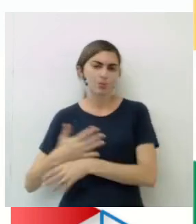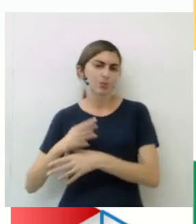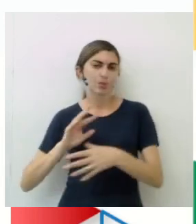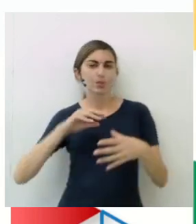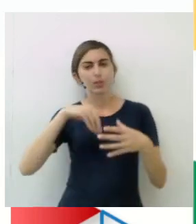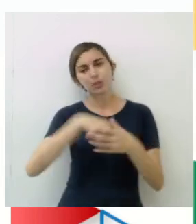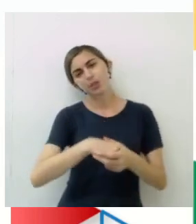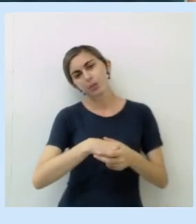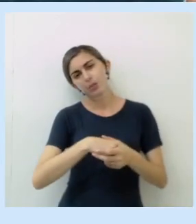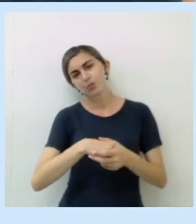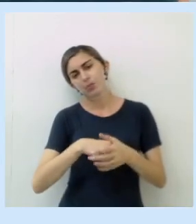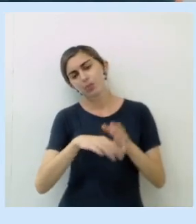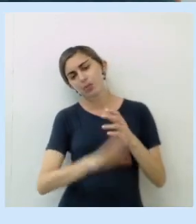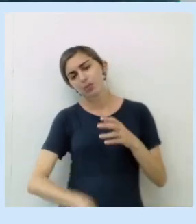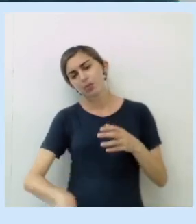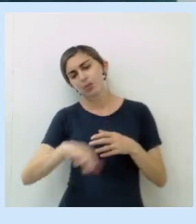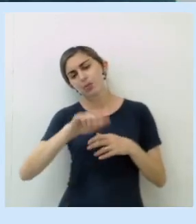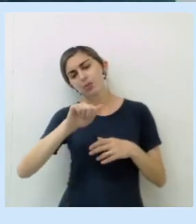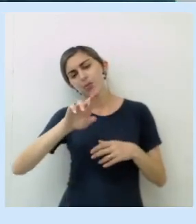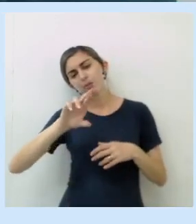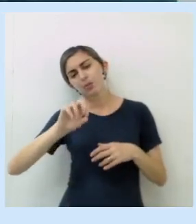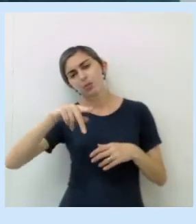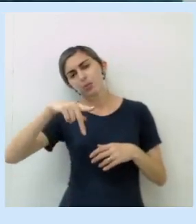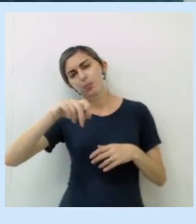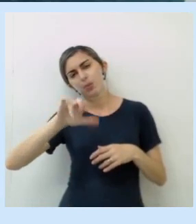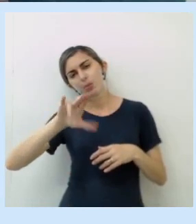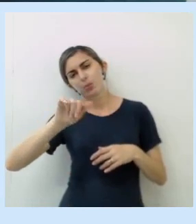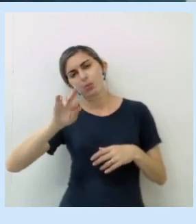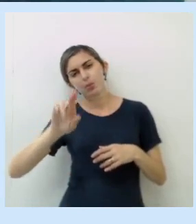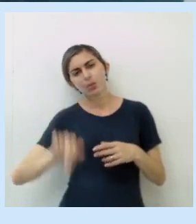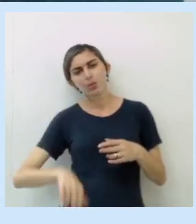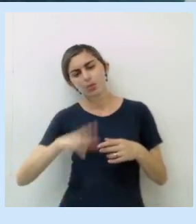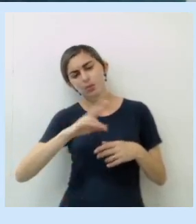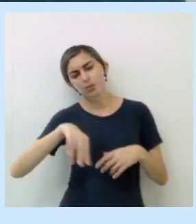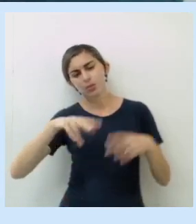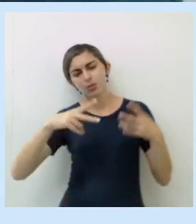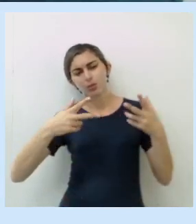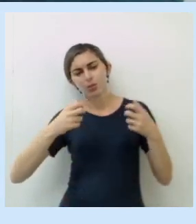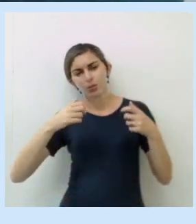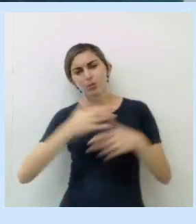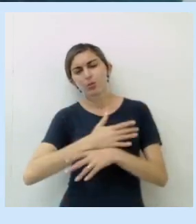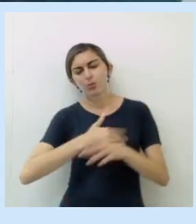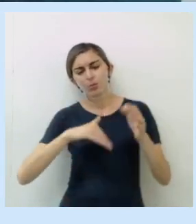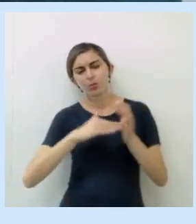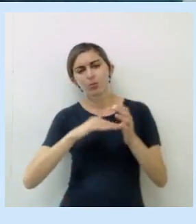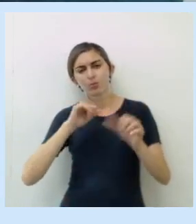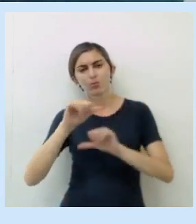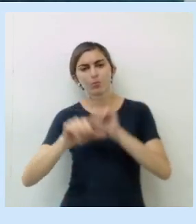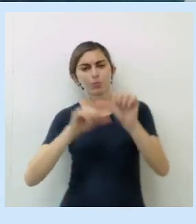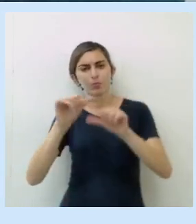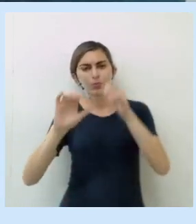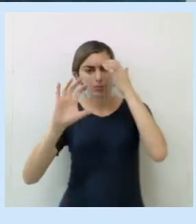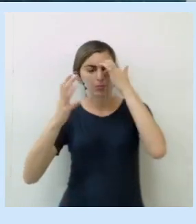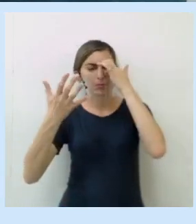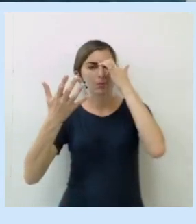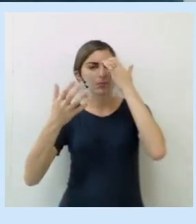dentro das áreas agropecuárias, tá? Então a gente vai perceber que no espaço rural a gente tem toda essa transformação acontecendo, as indústrias chegando